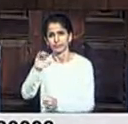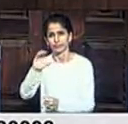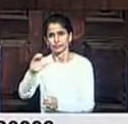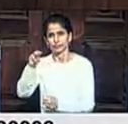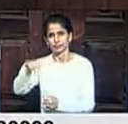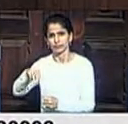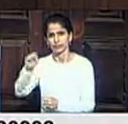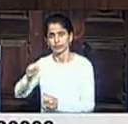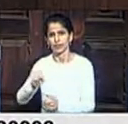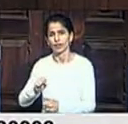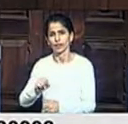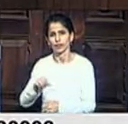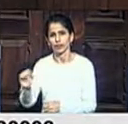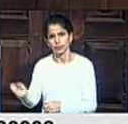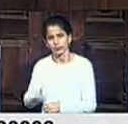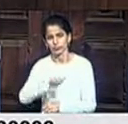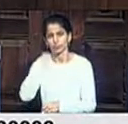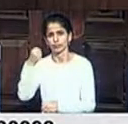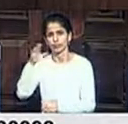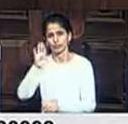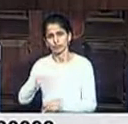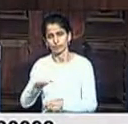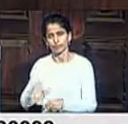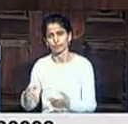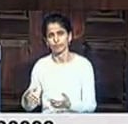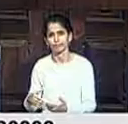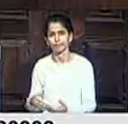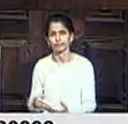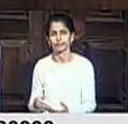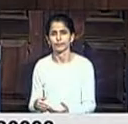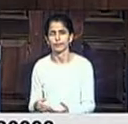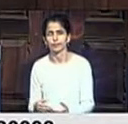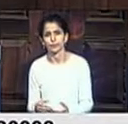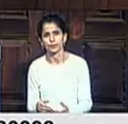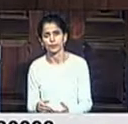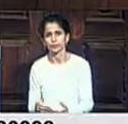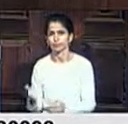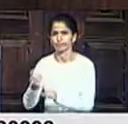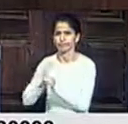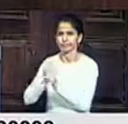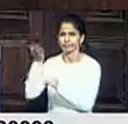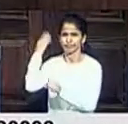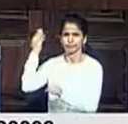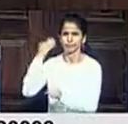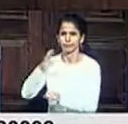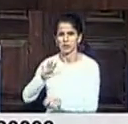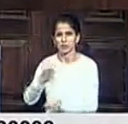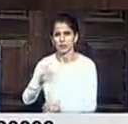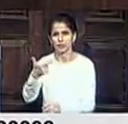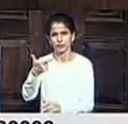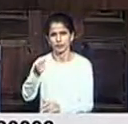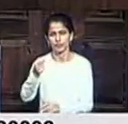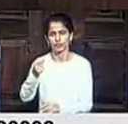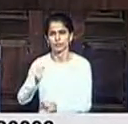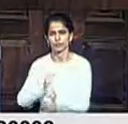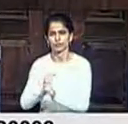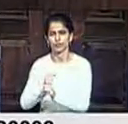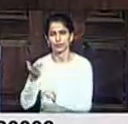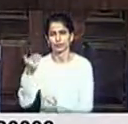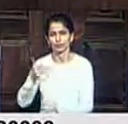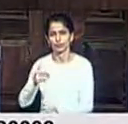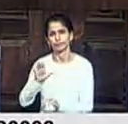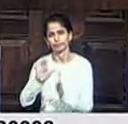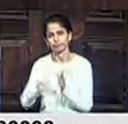da cerveja baixou. Na época, estou falando de algo que deve ter pelo menos 20 anos. Baixou de 24